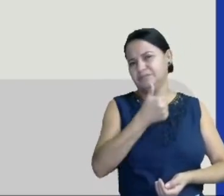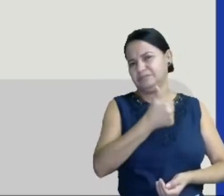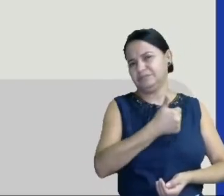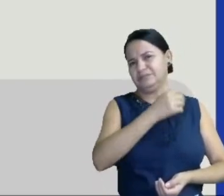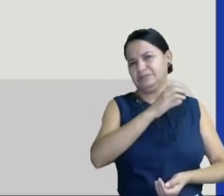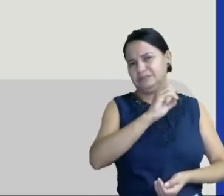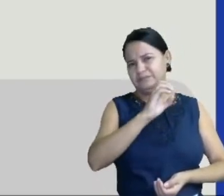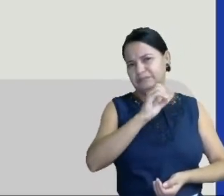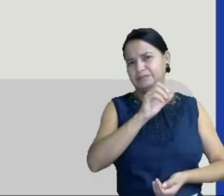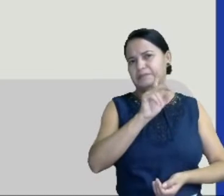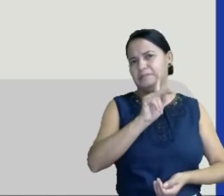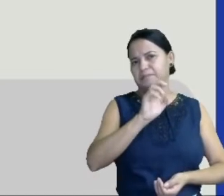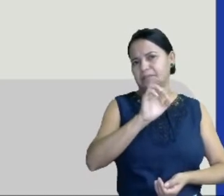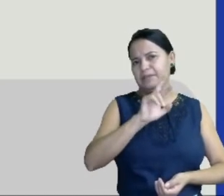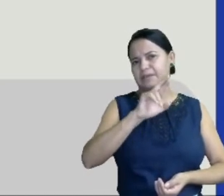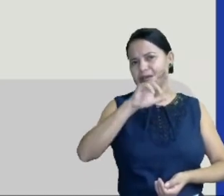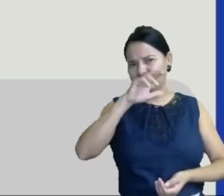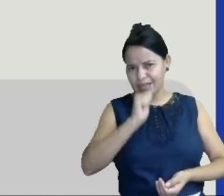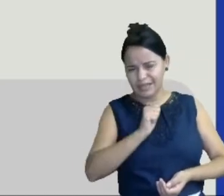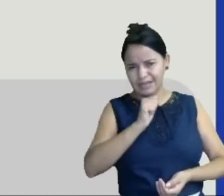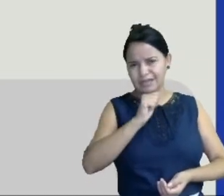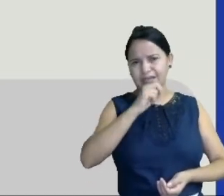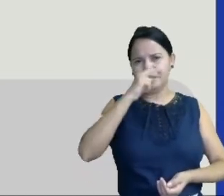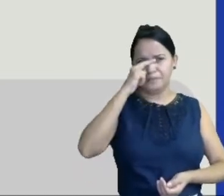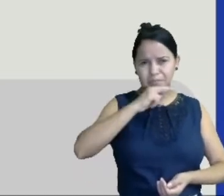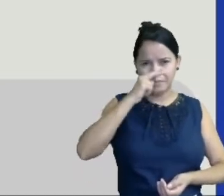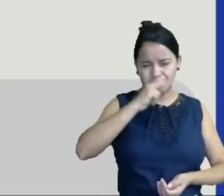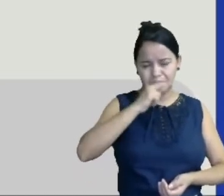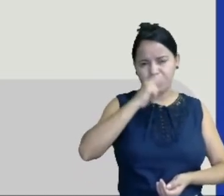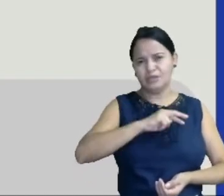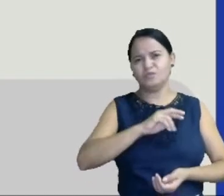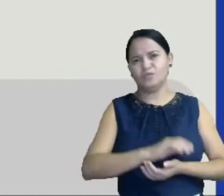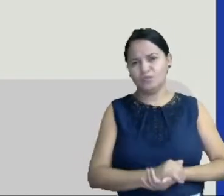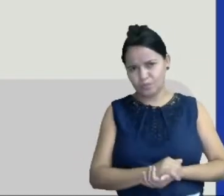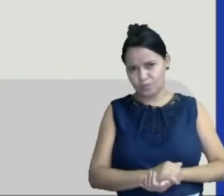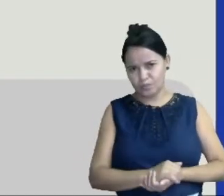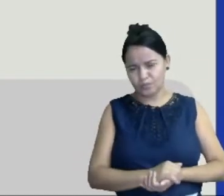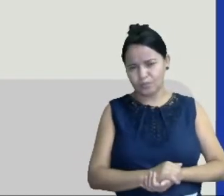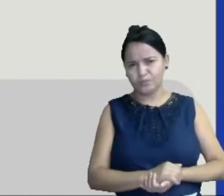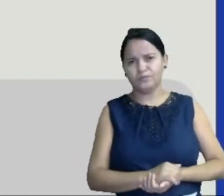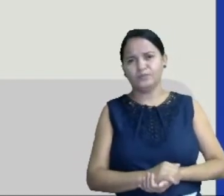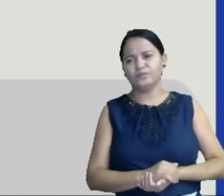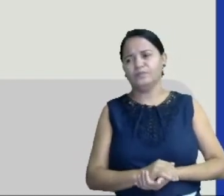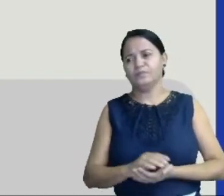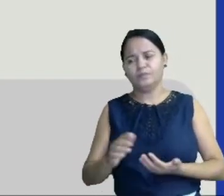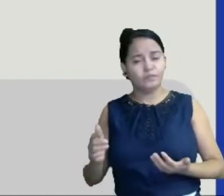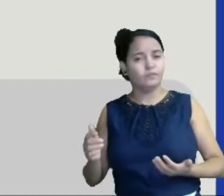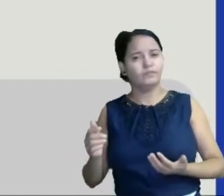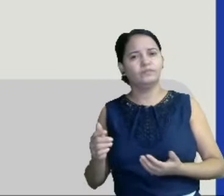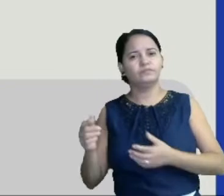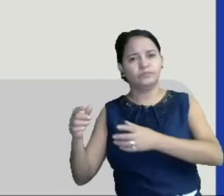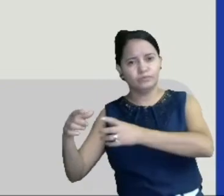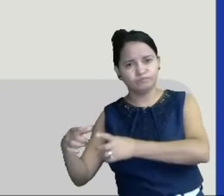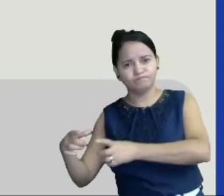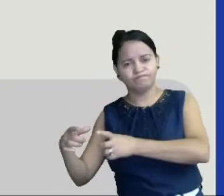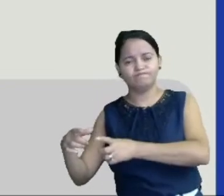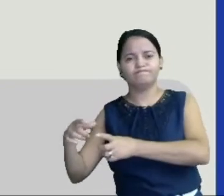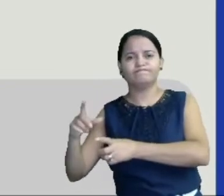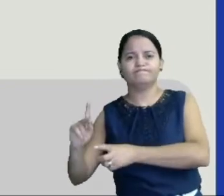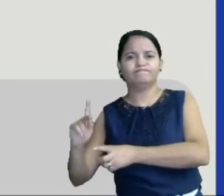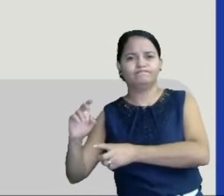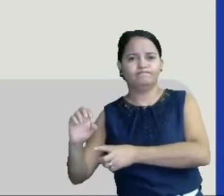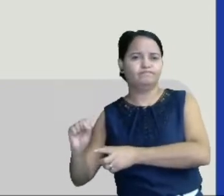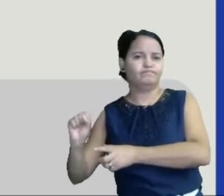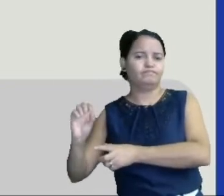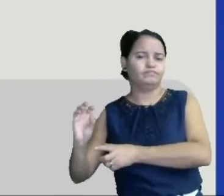e a pera o mesmo peso da do peso de 120g né